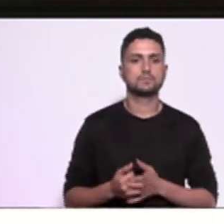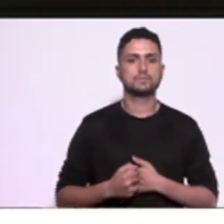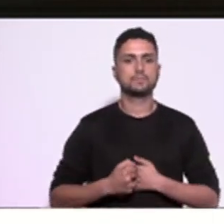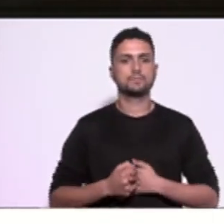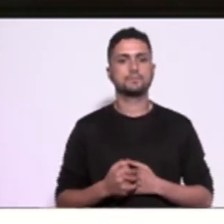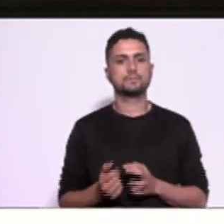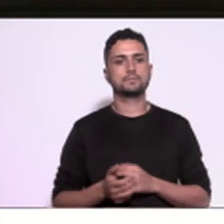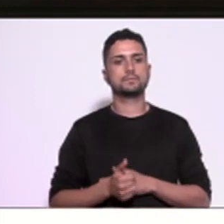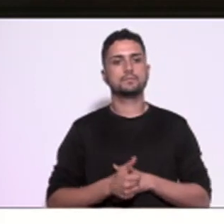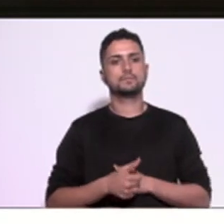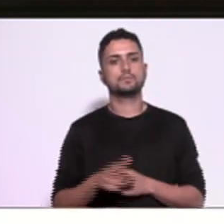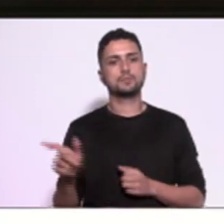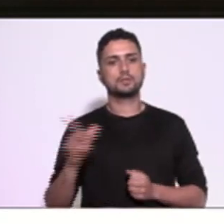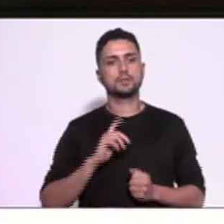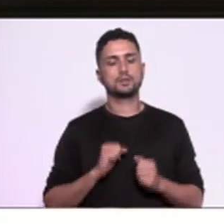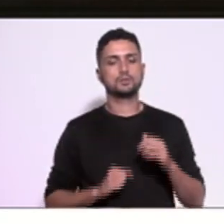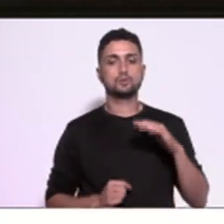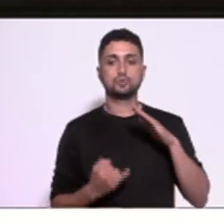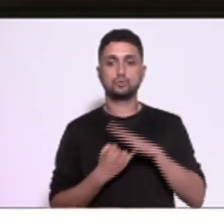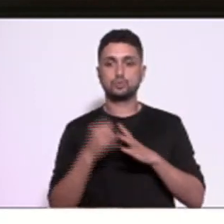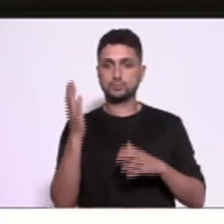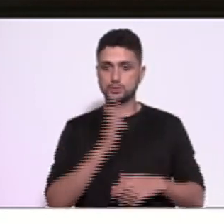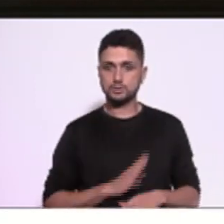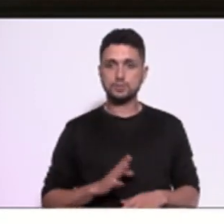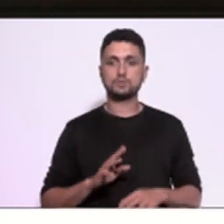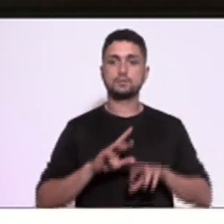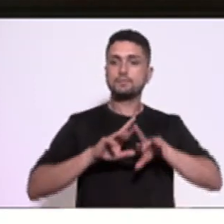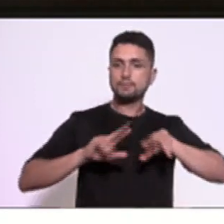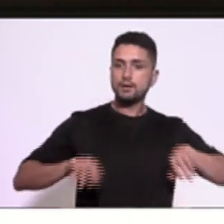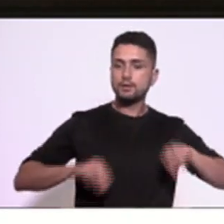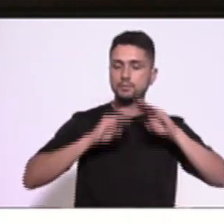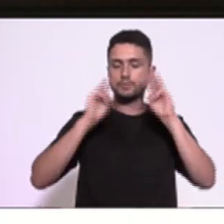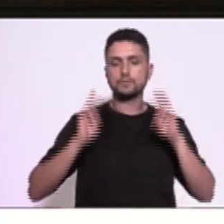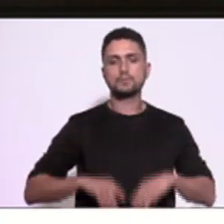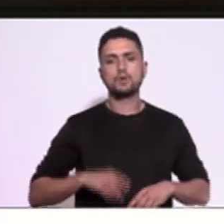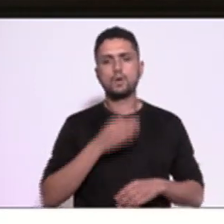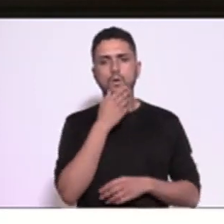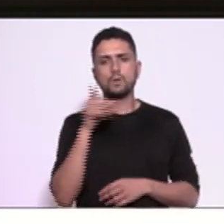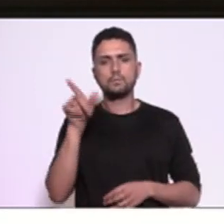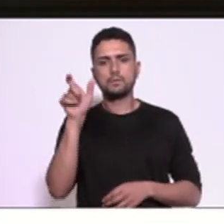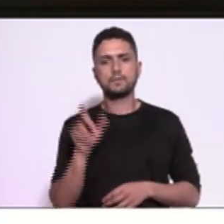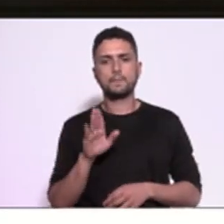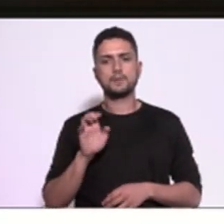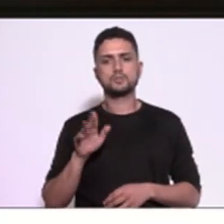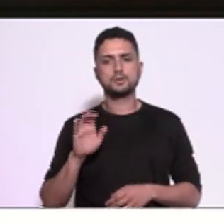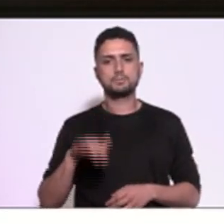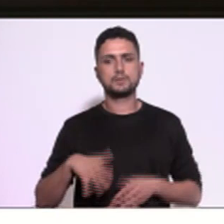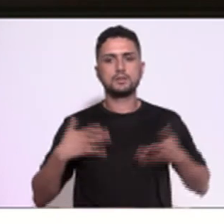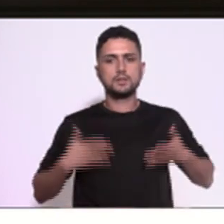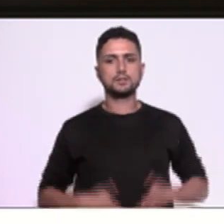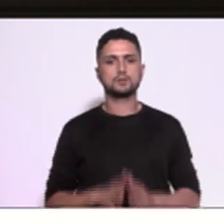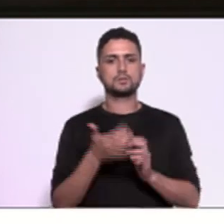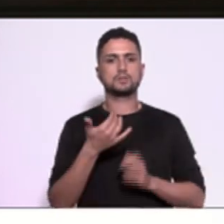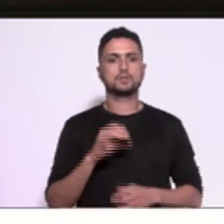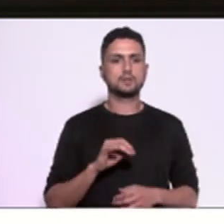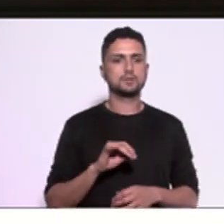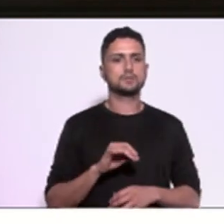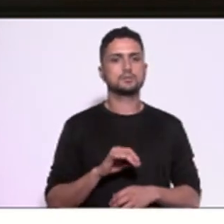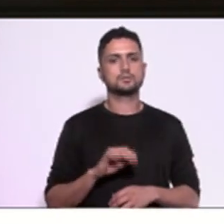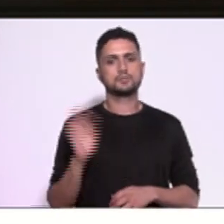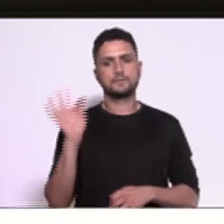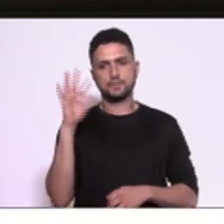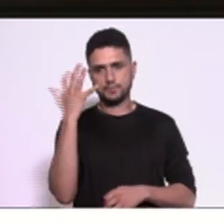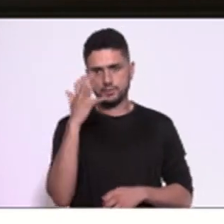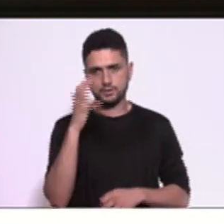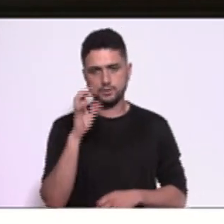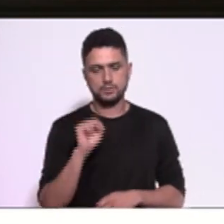de Museus. Benjamin Constant, nascido em 10 de fevereiro de 1837 e falecido a